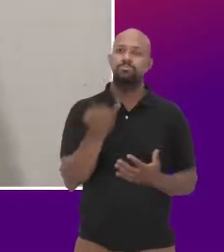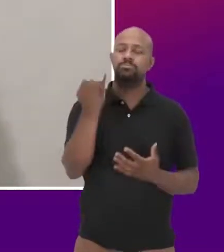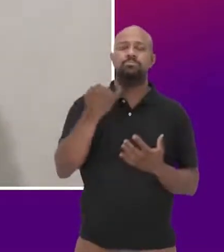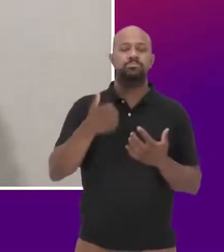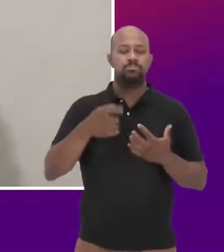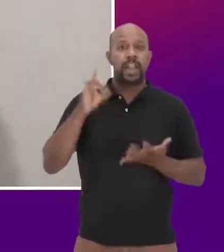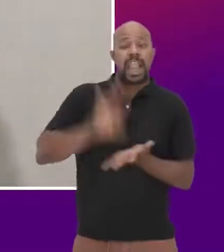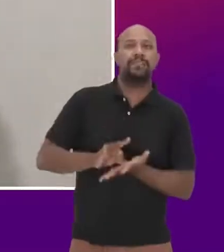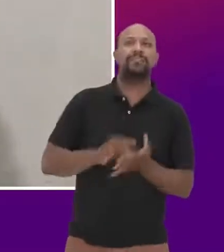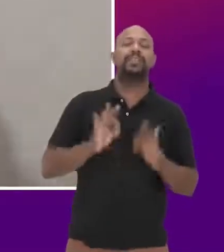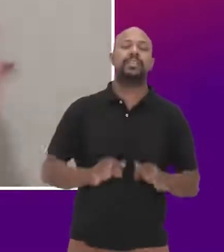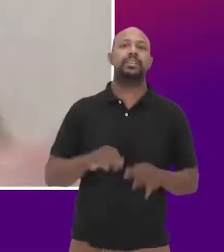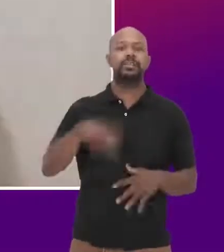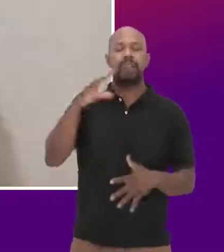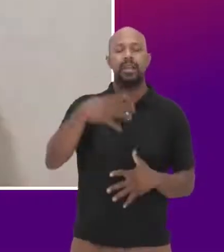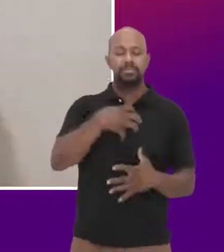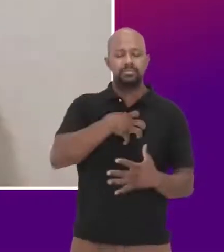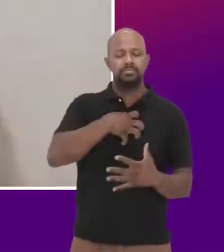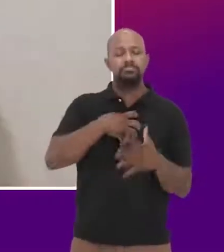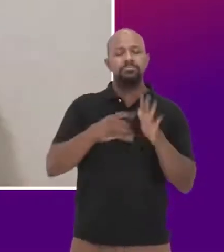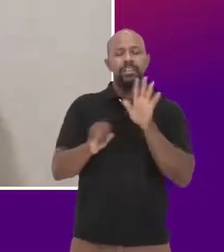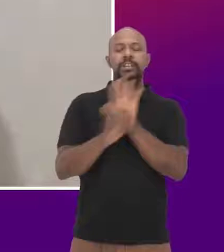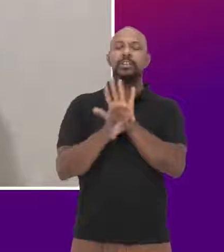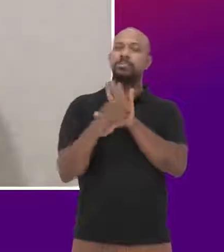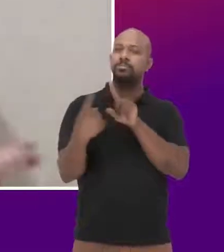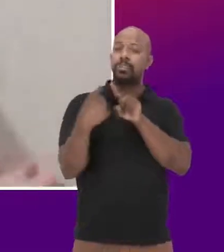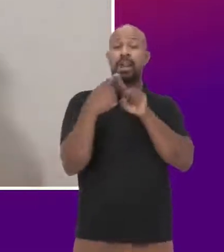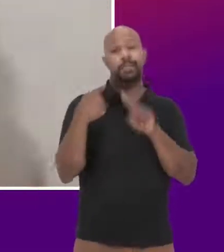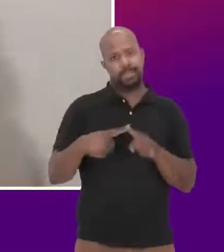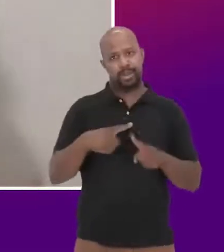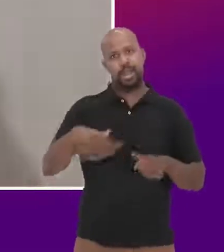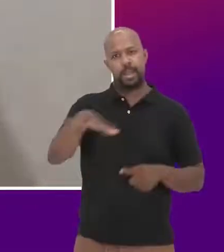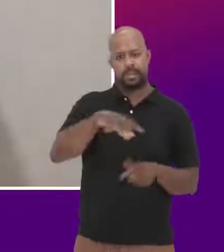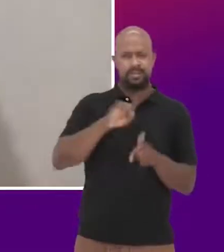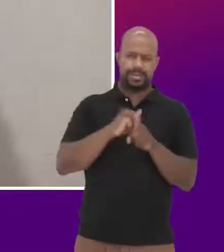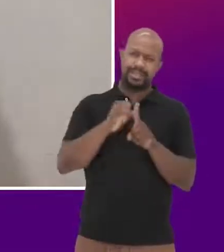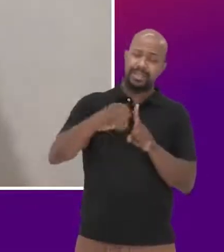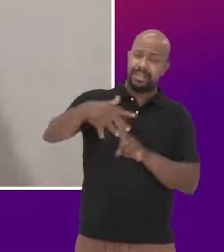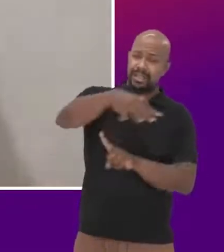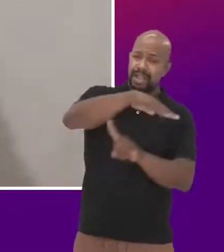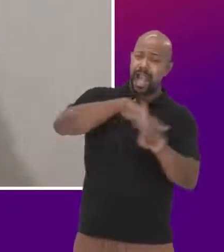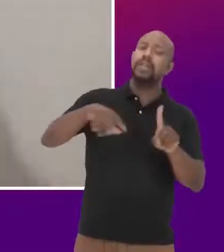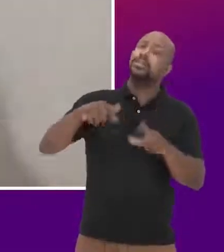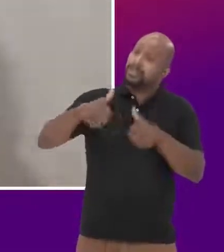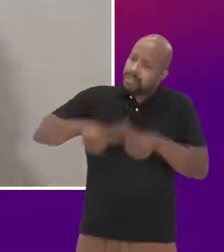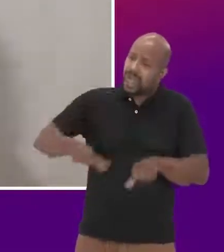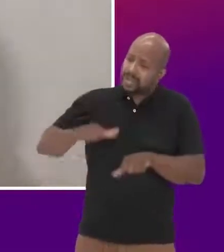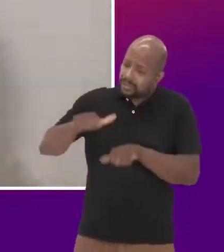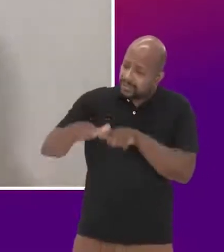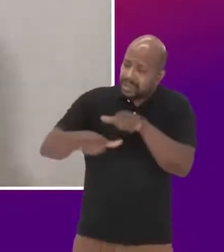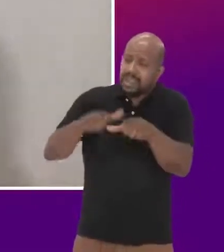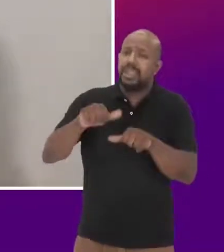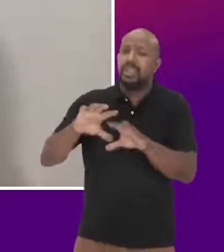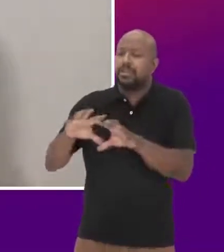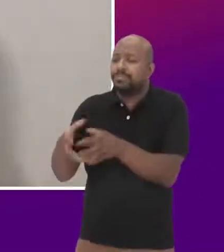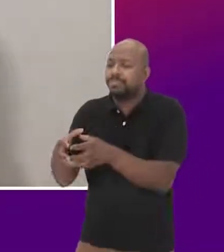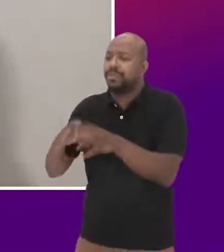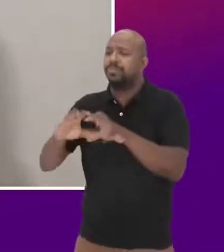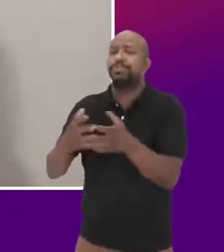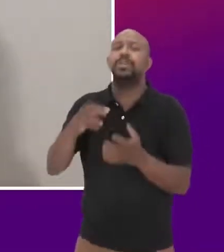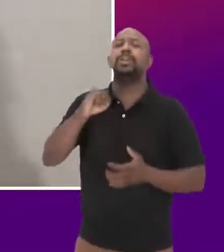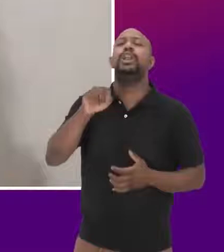eficiente, seja mais identitário, até porque a nossa sociedade está sendo transformada em nichos,